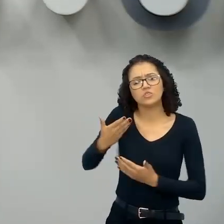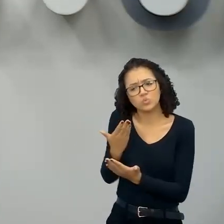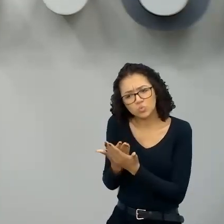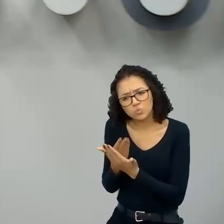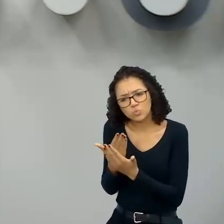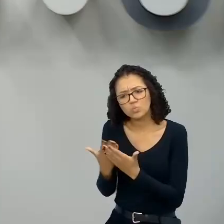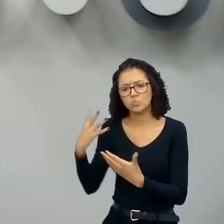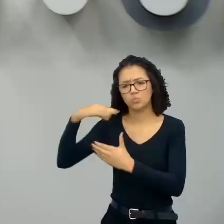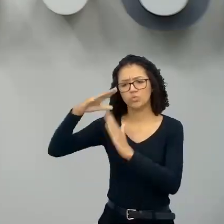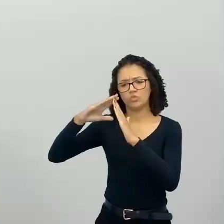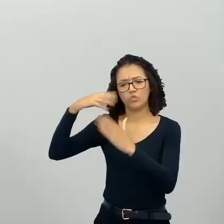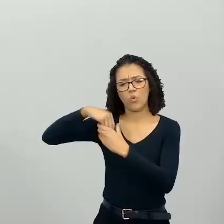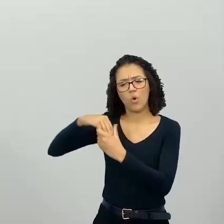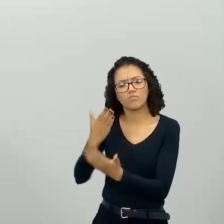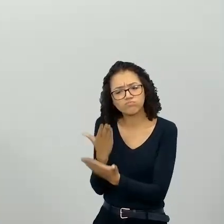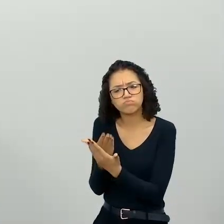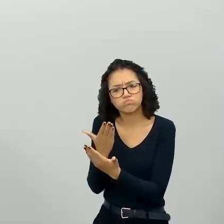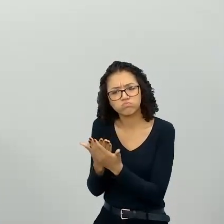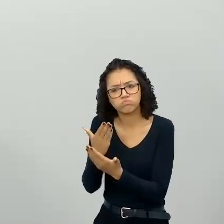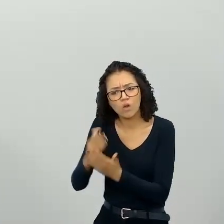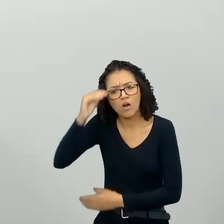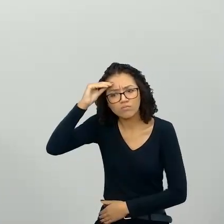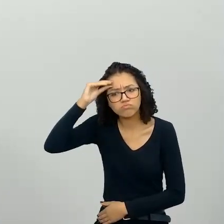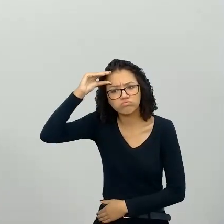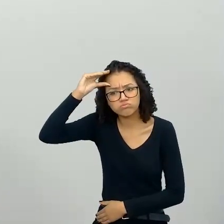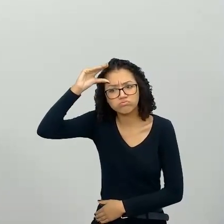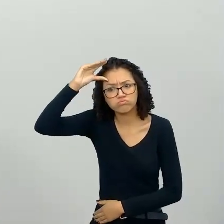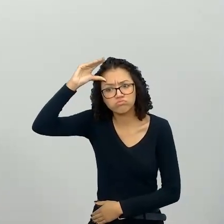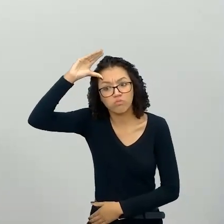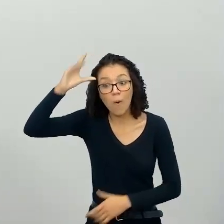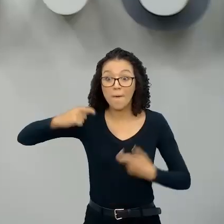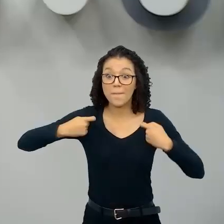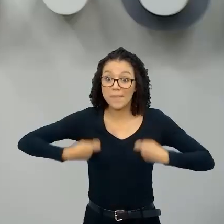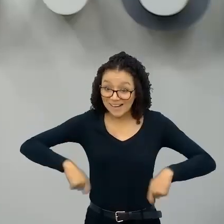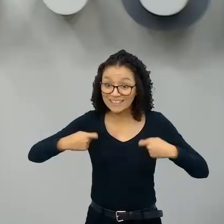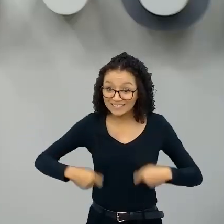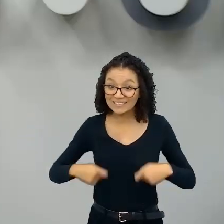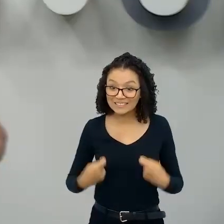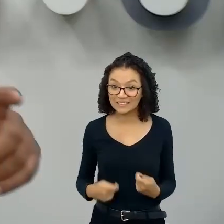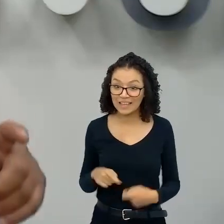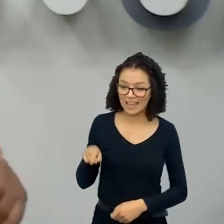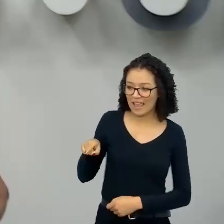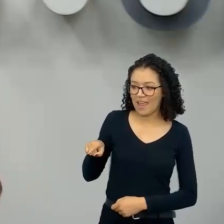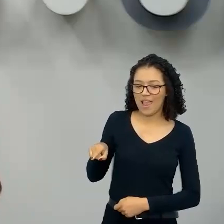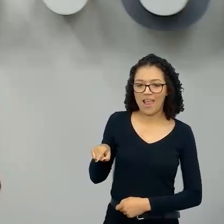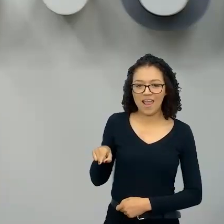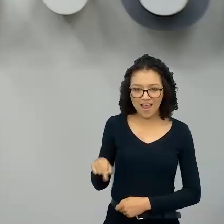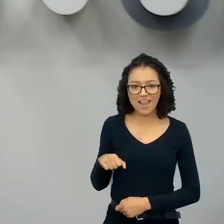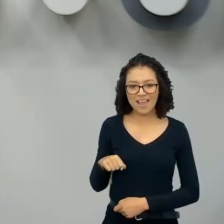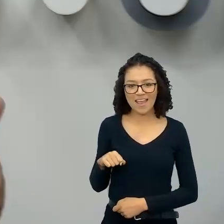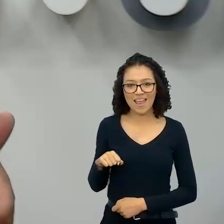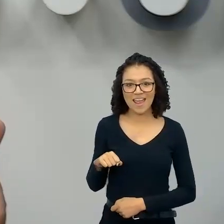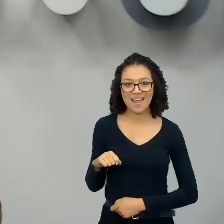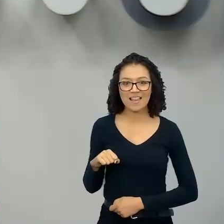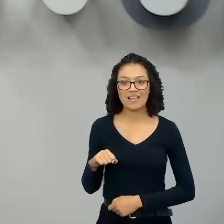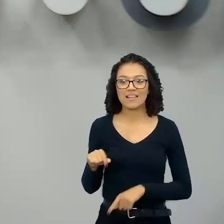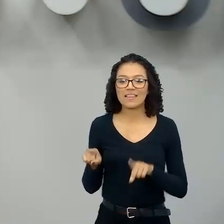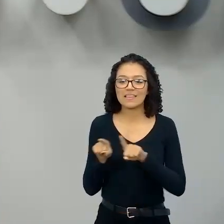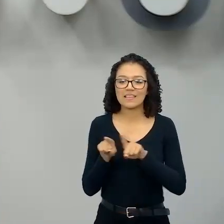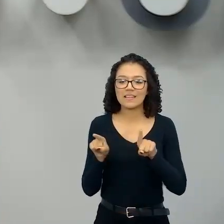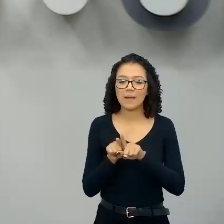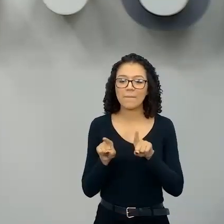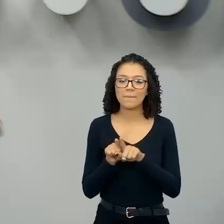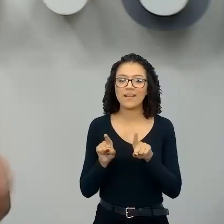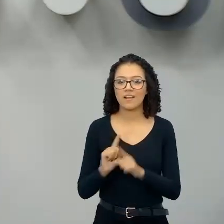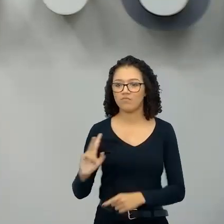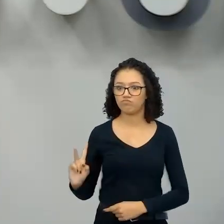da escola, precisa aprender, né? De que se valoriza algumas explorações, né,